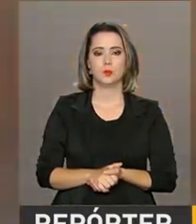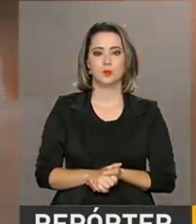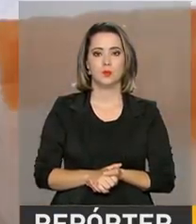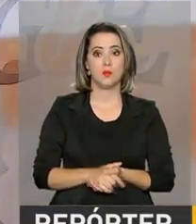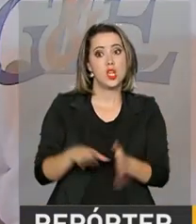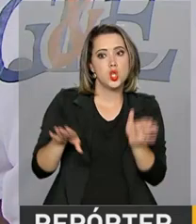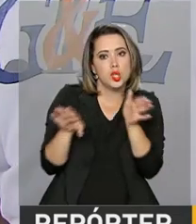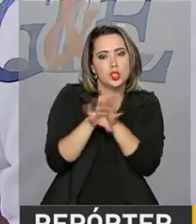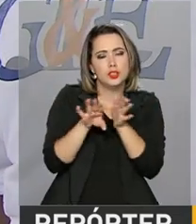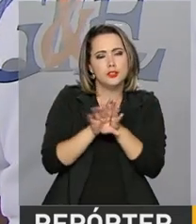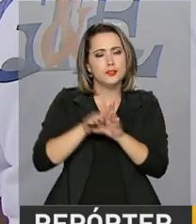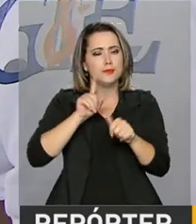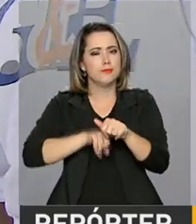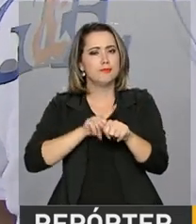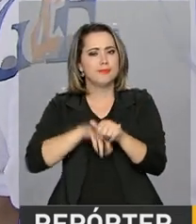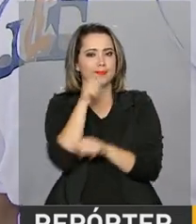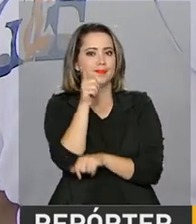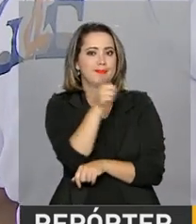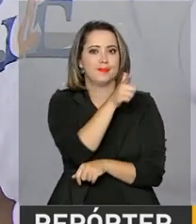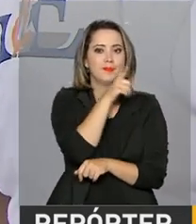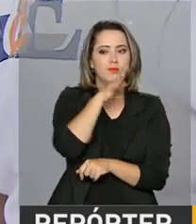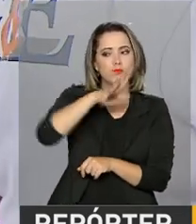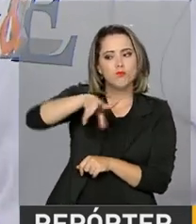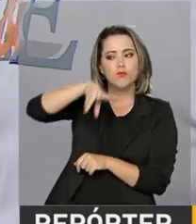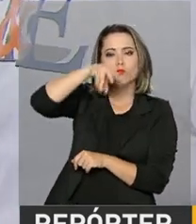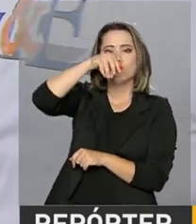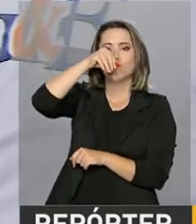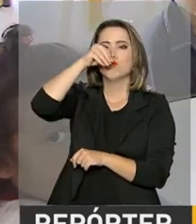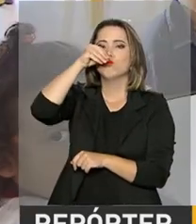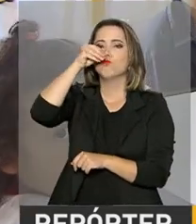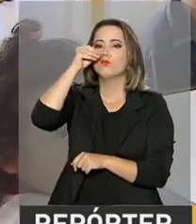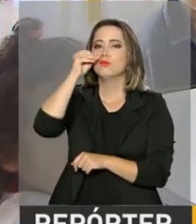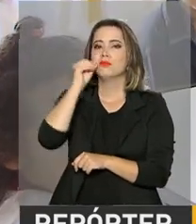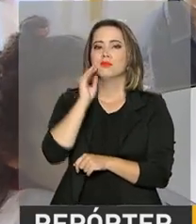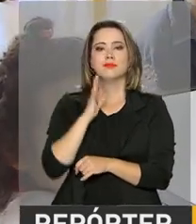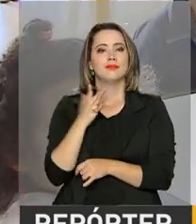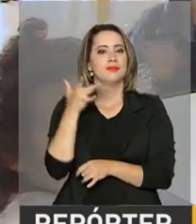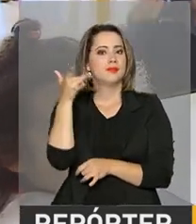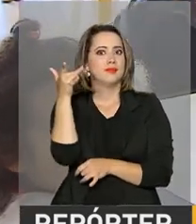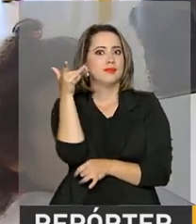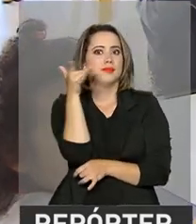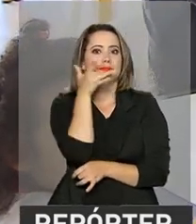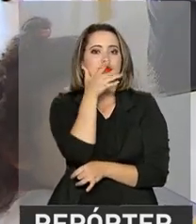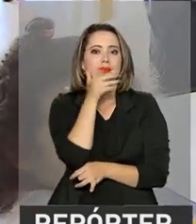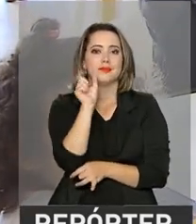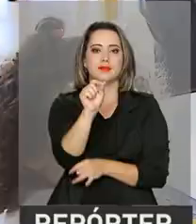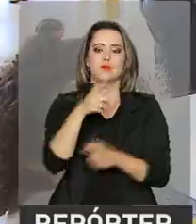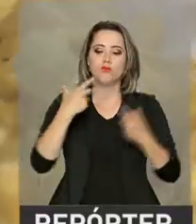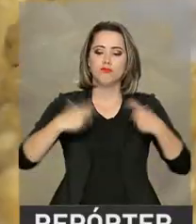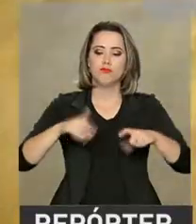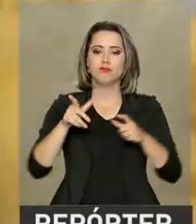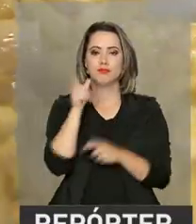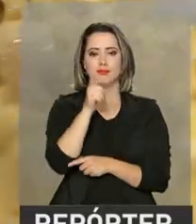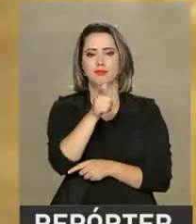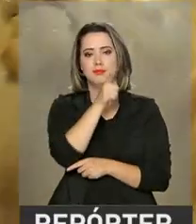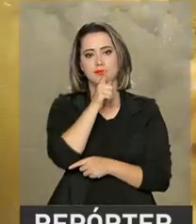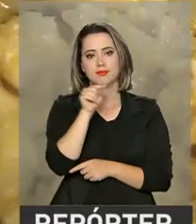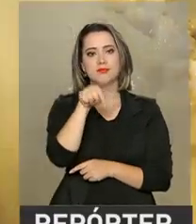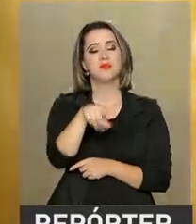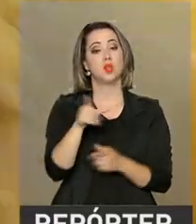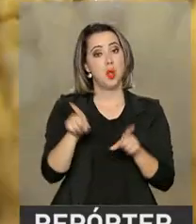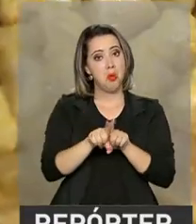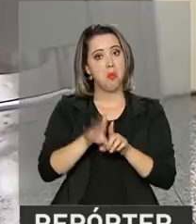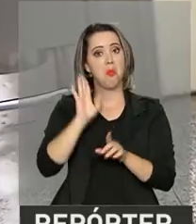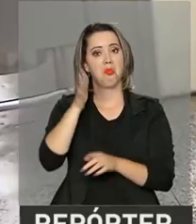Quando vai chegando a hora da merenda, o aroma que vem da cozinha toma conta do refeitório da escola. E esse cheiro